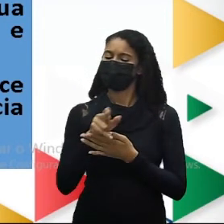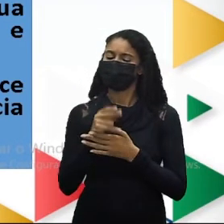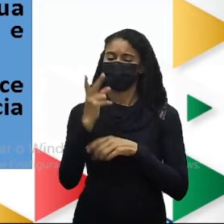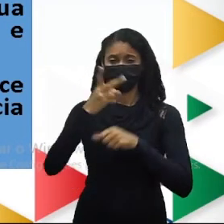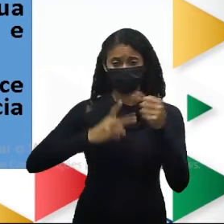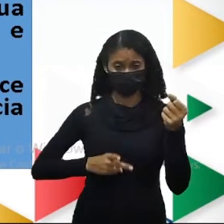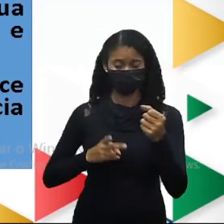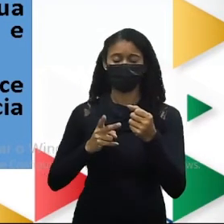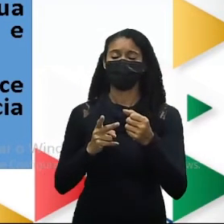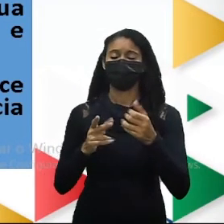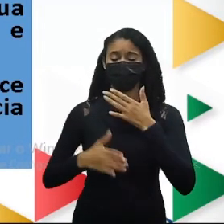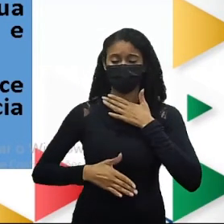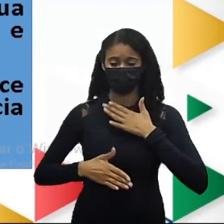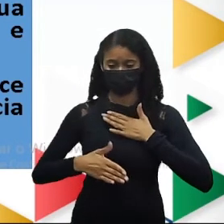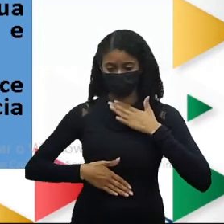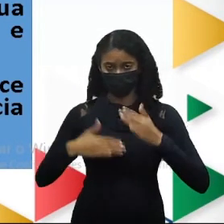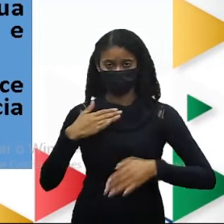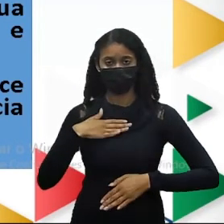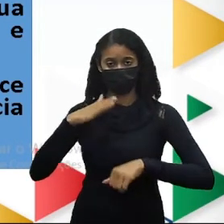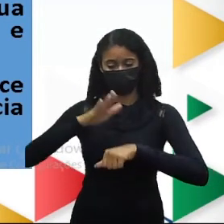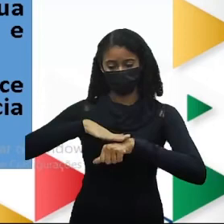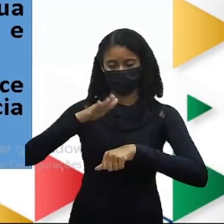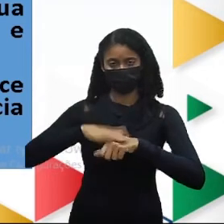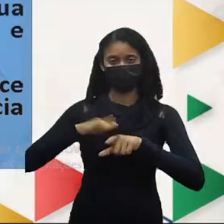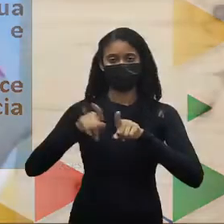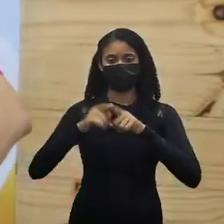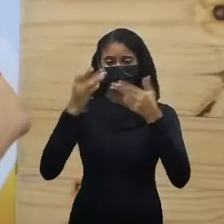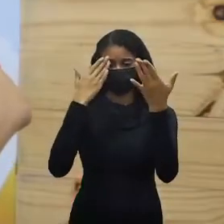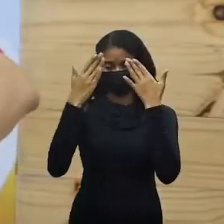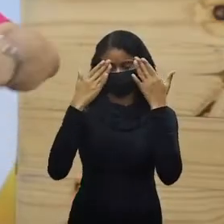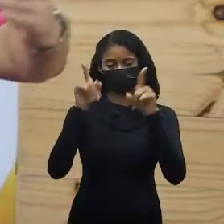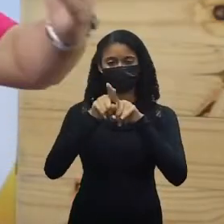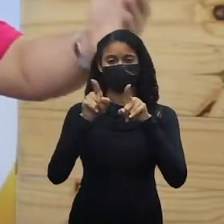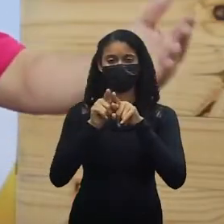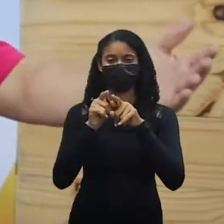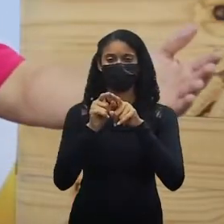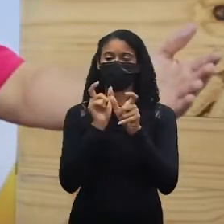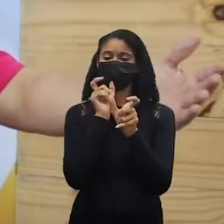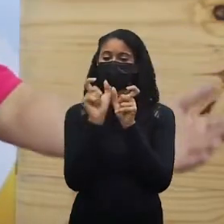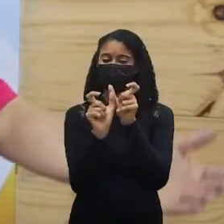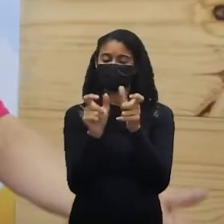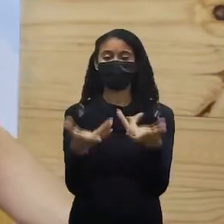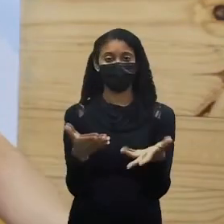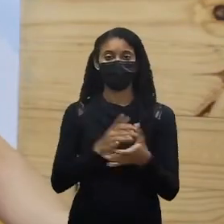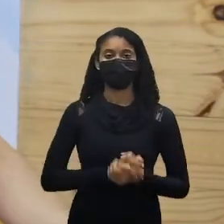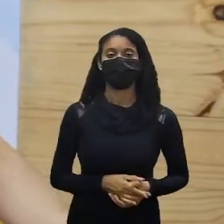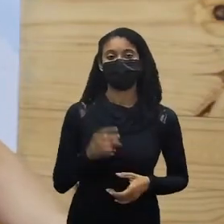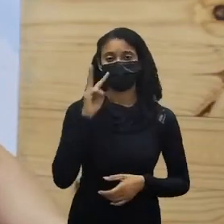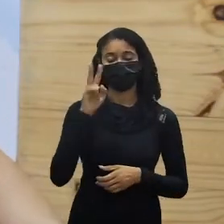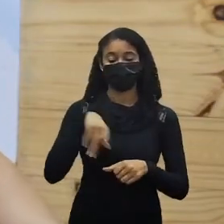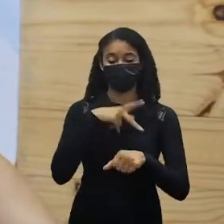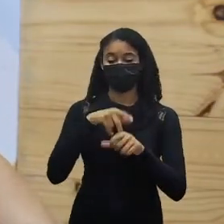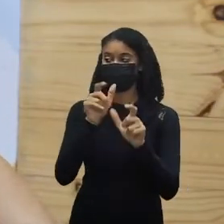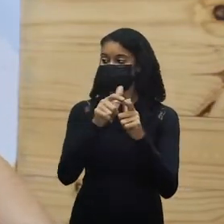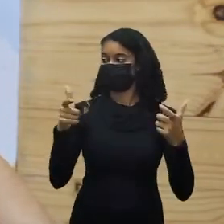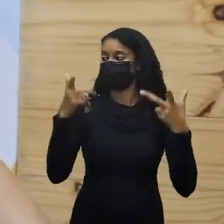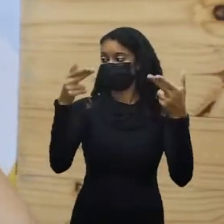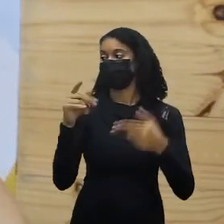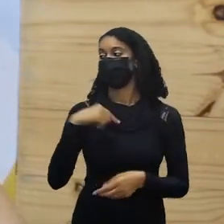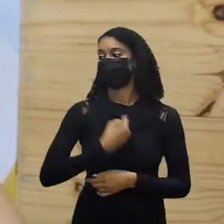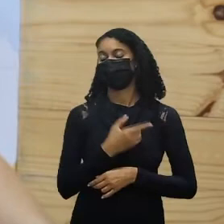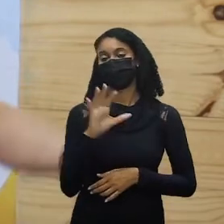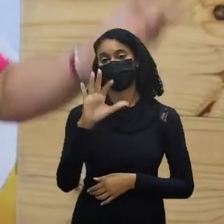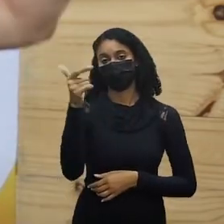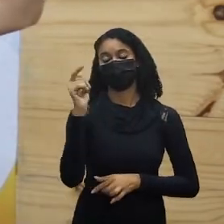e psicológica. Olhando para mim, mais uma vez, um país com dimensões continentais como o nosso,